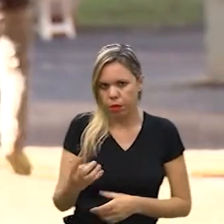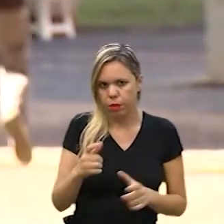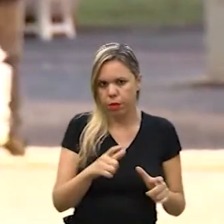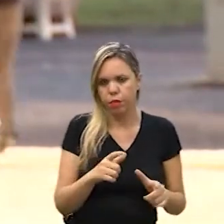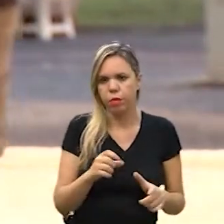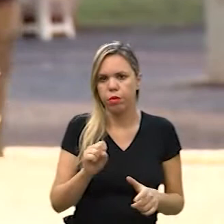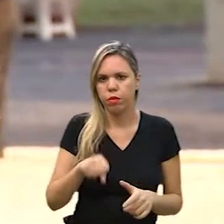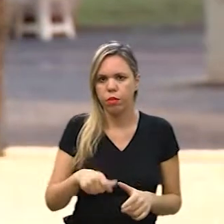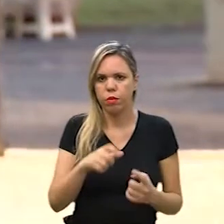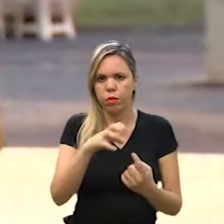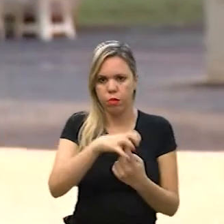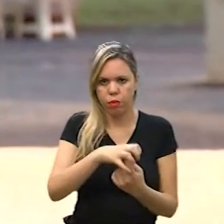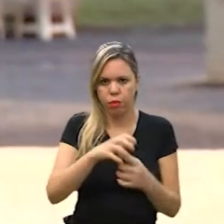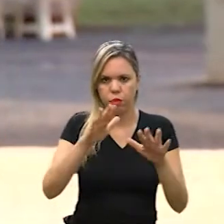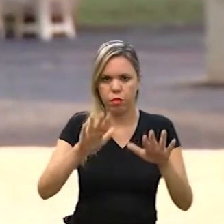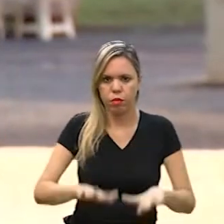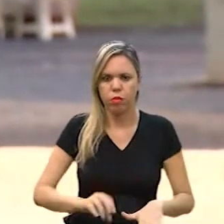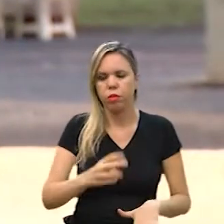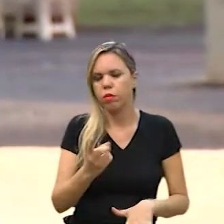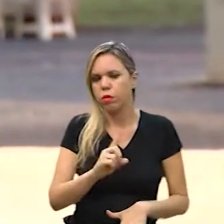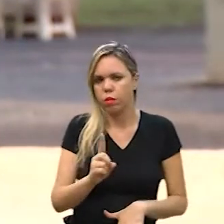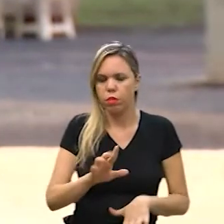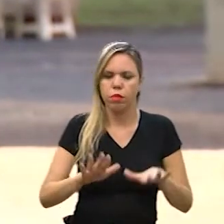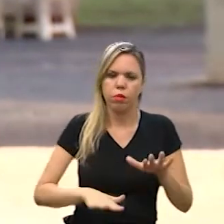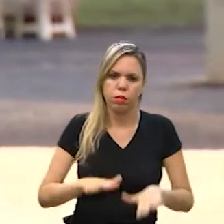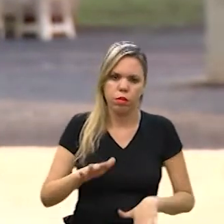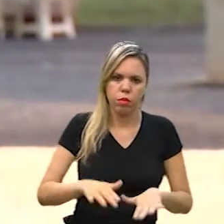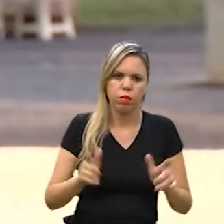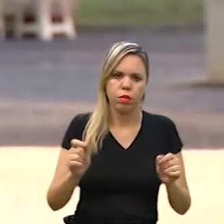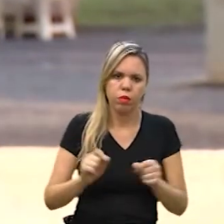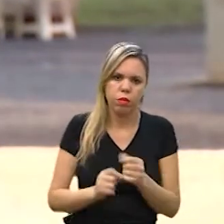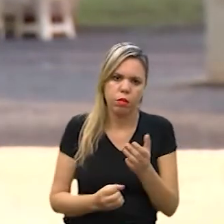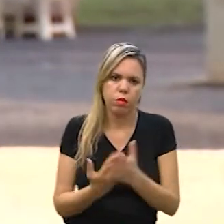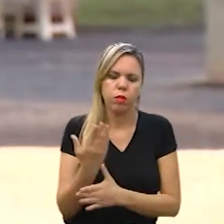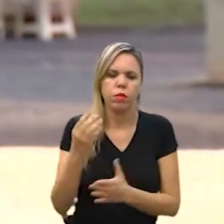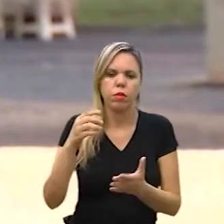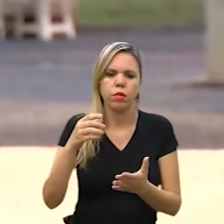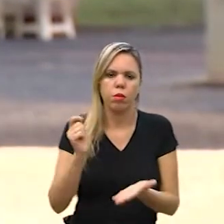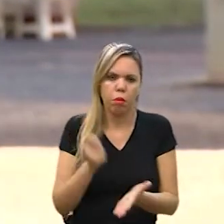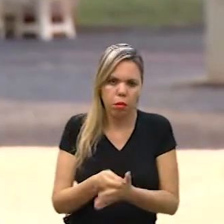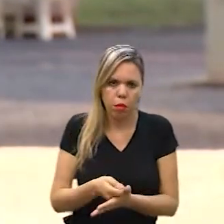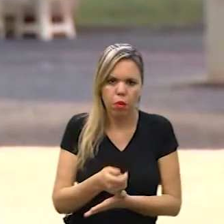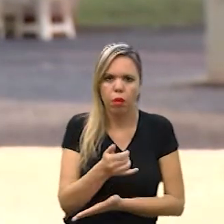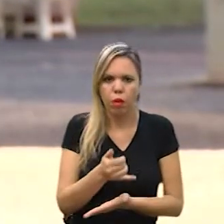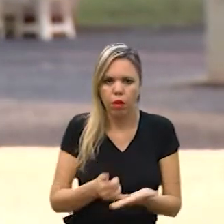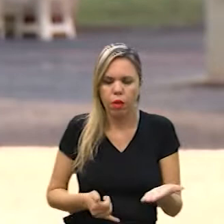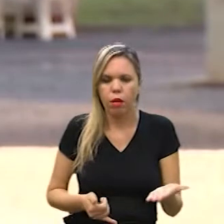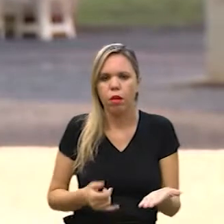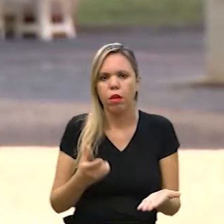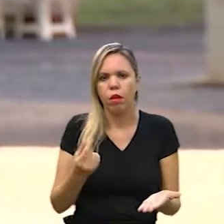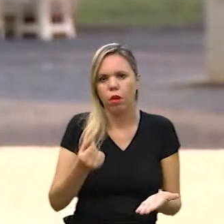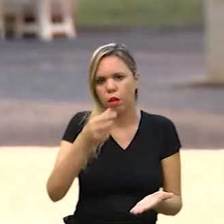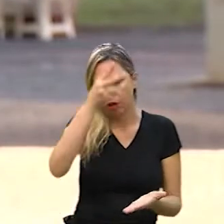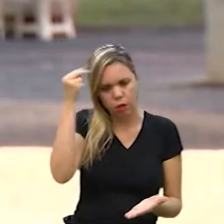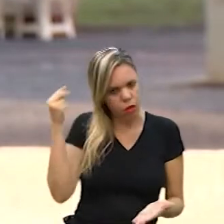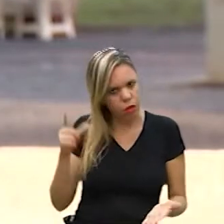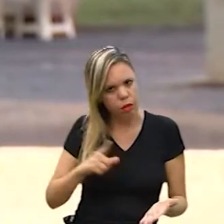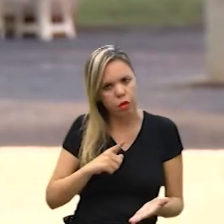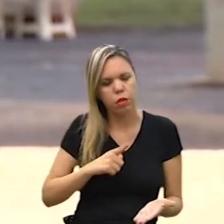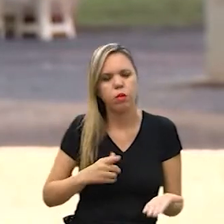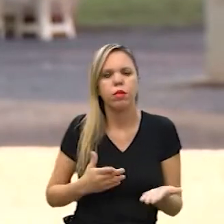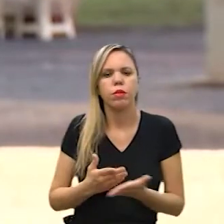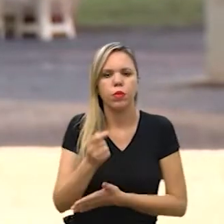3.864, com ou sem ponto fixo. A condição é que essa instalação ocorra mediante pagamento de preço público